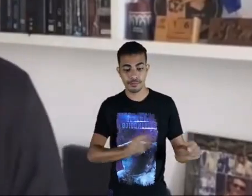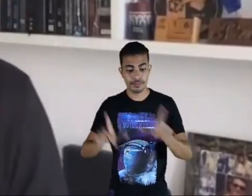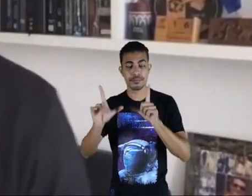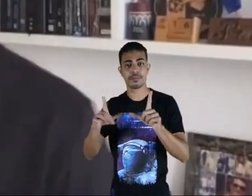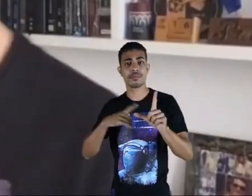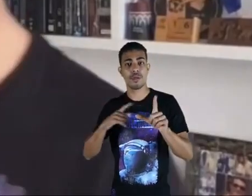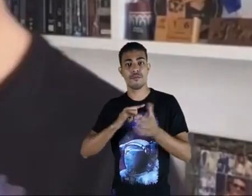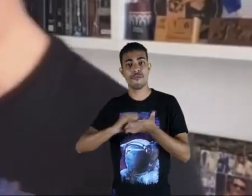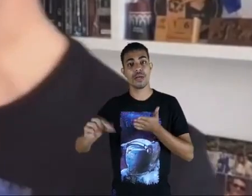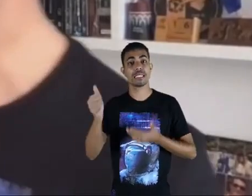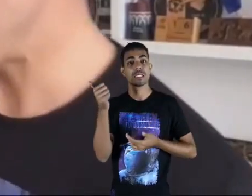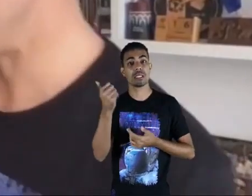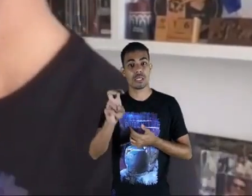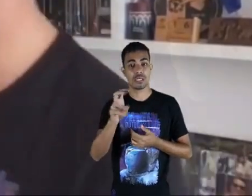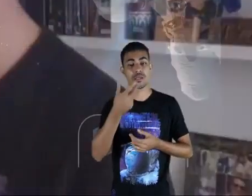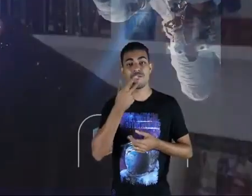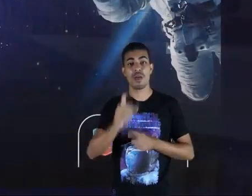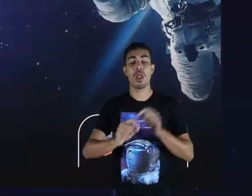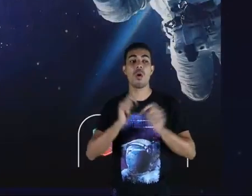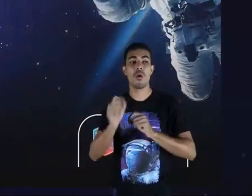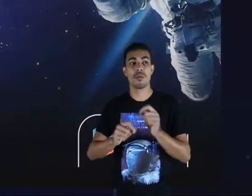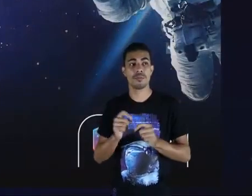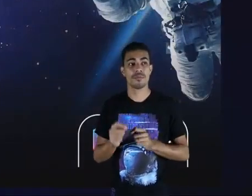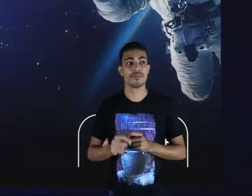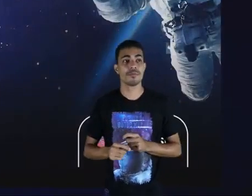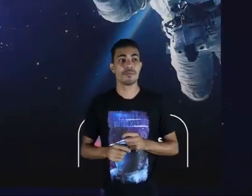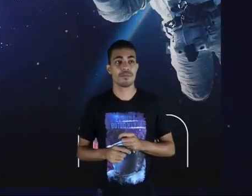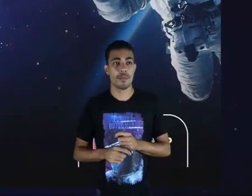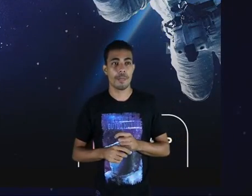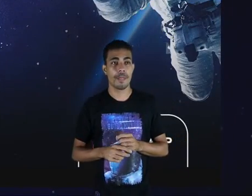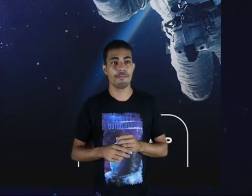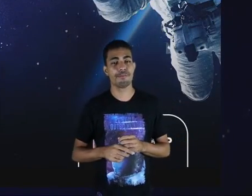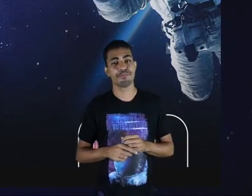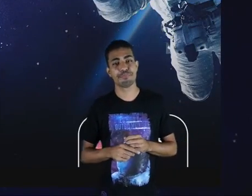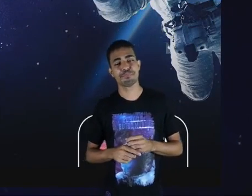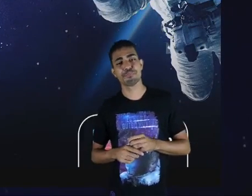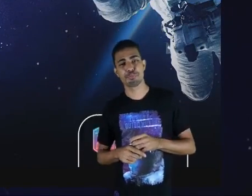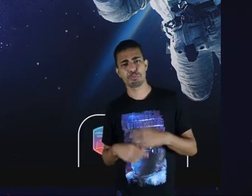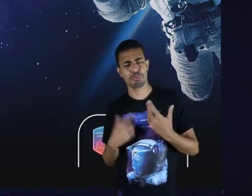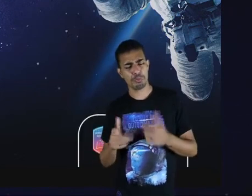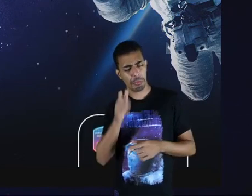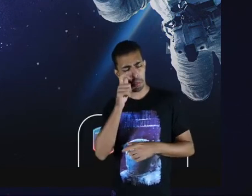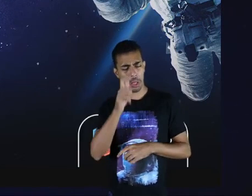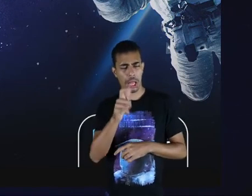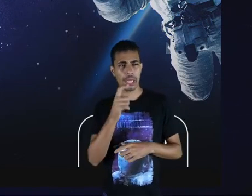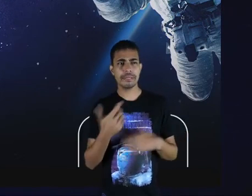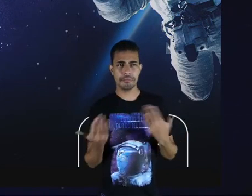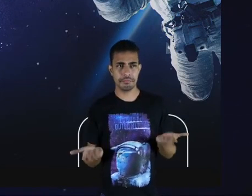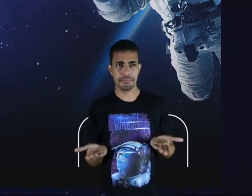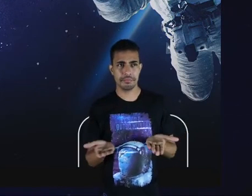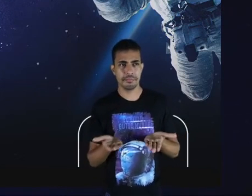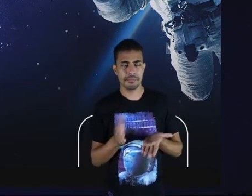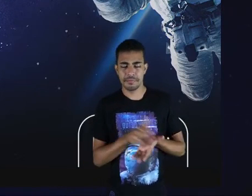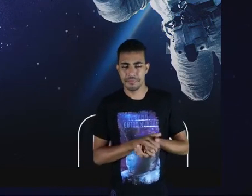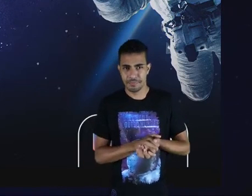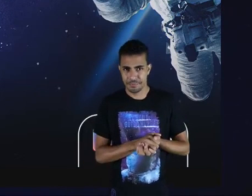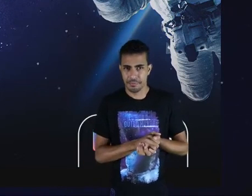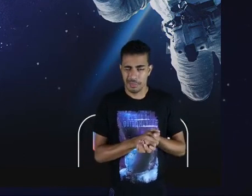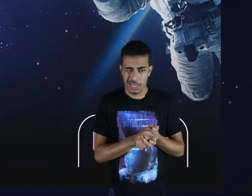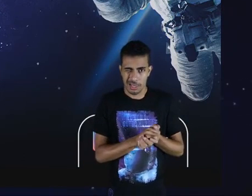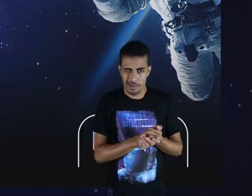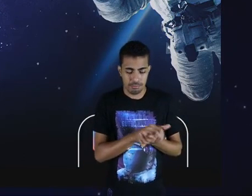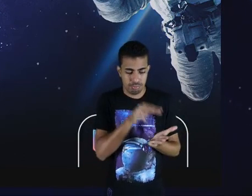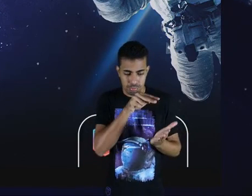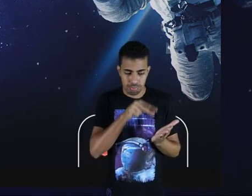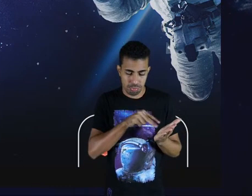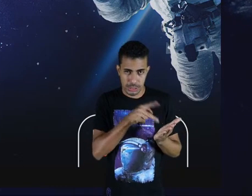15, e no verso 15 ele diz algo interessante que chama a atenção. Olha lá, acompanhe na sua